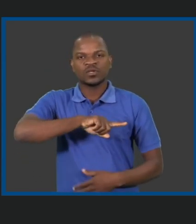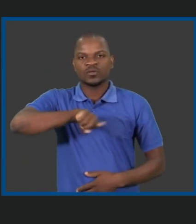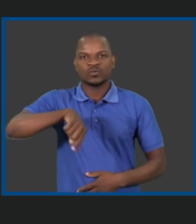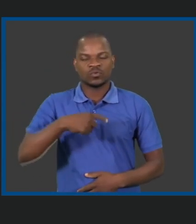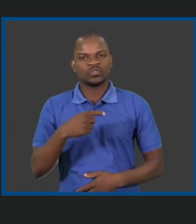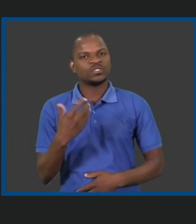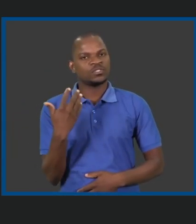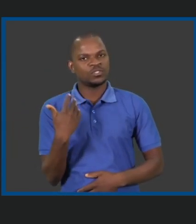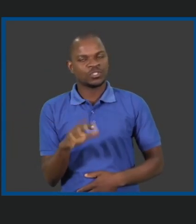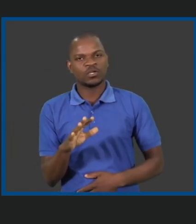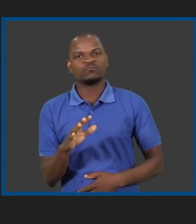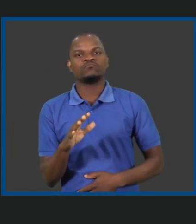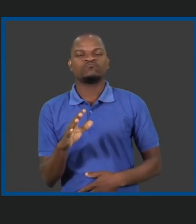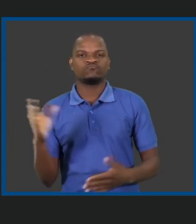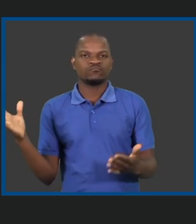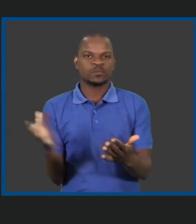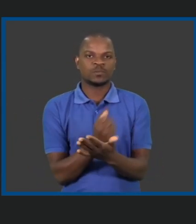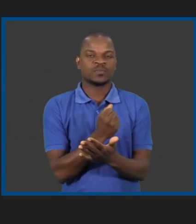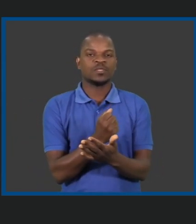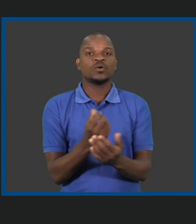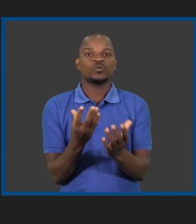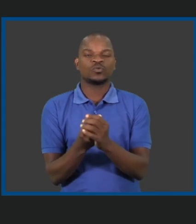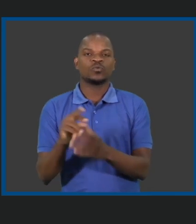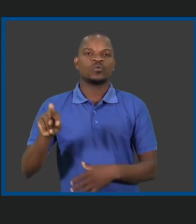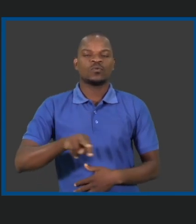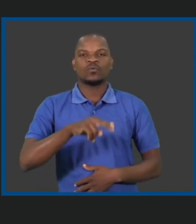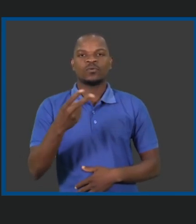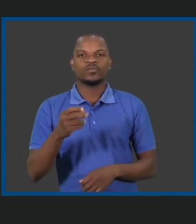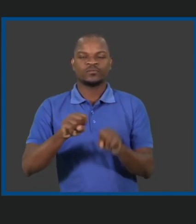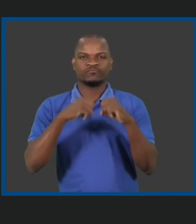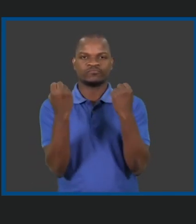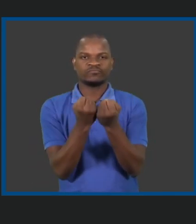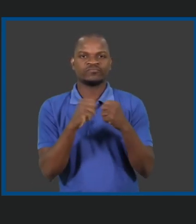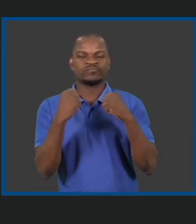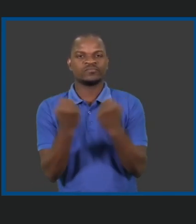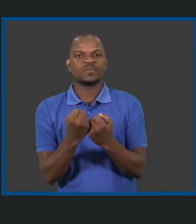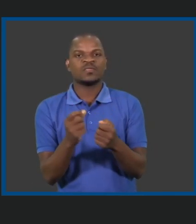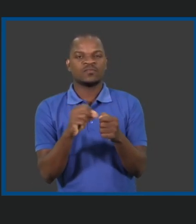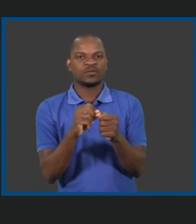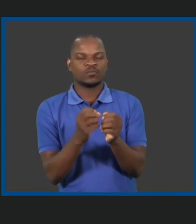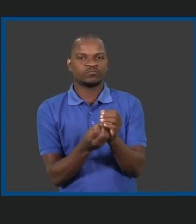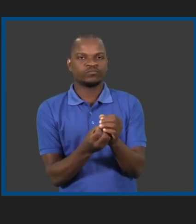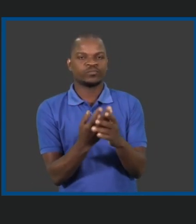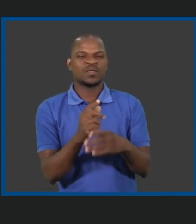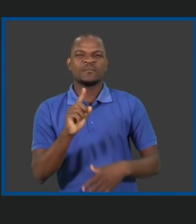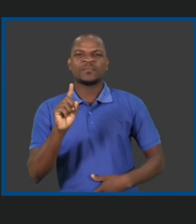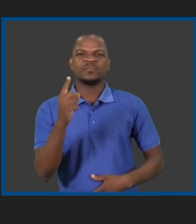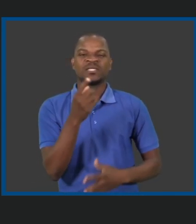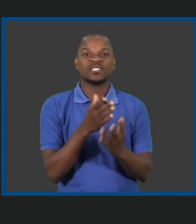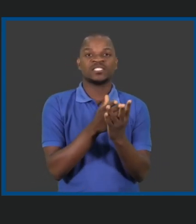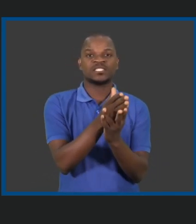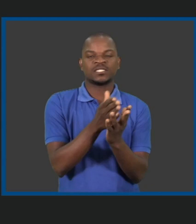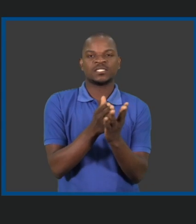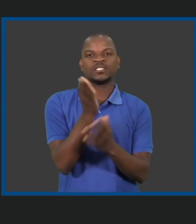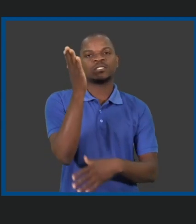conseguimos juntamente também com as outras associações fazer com que existisse uma primeira estratégia nacional